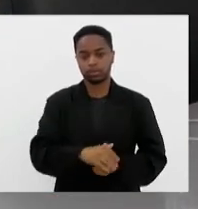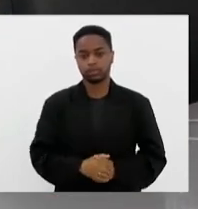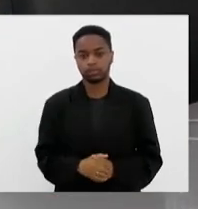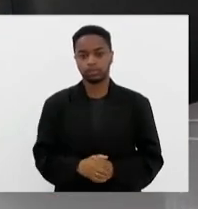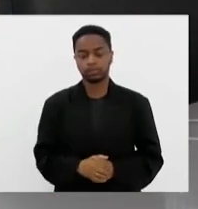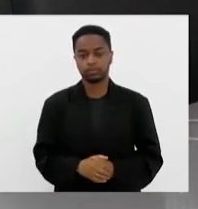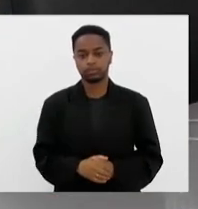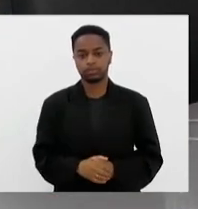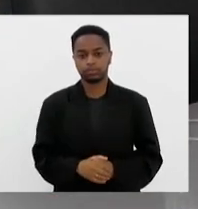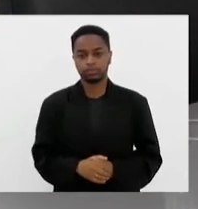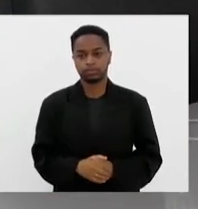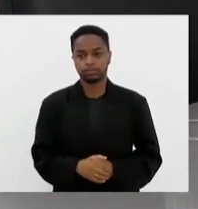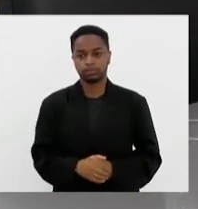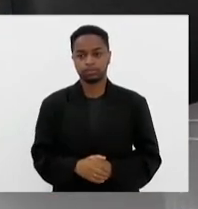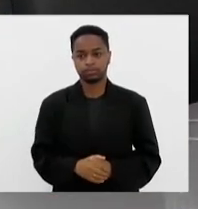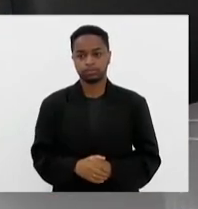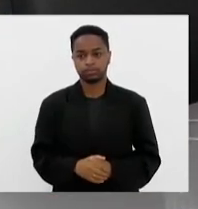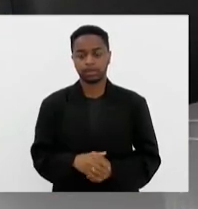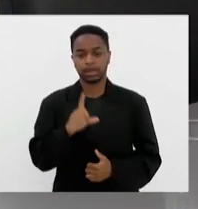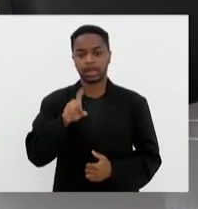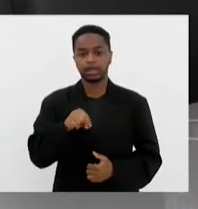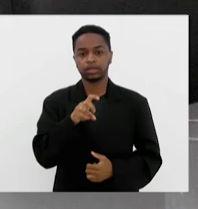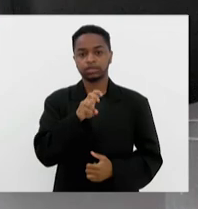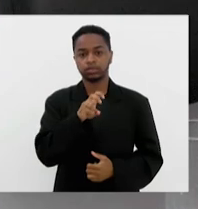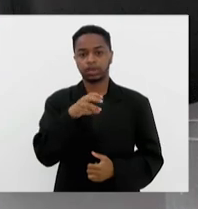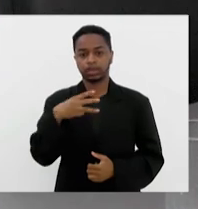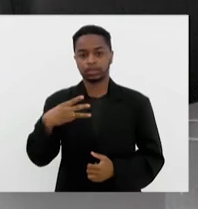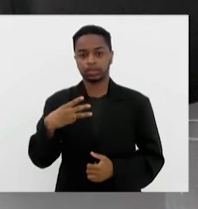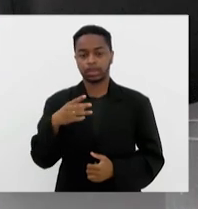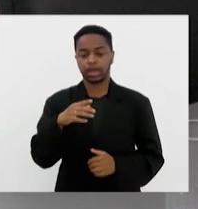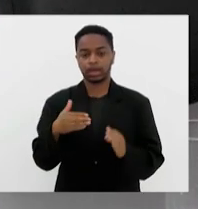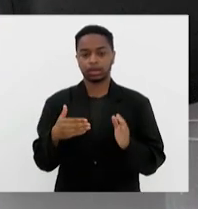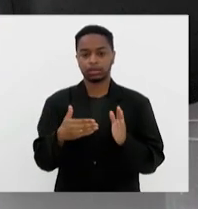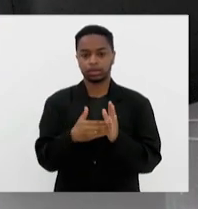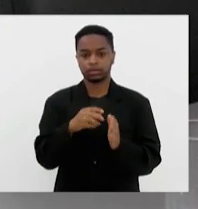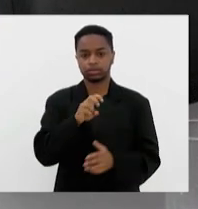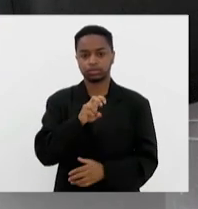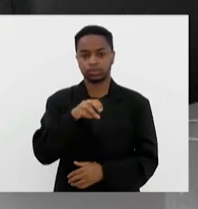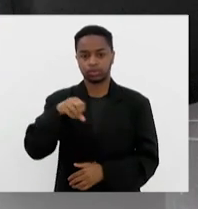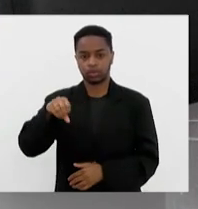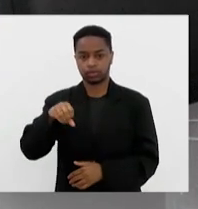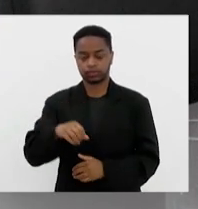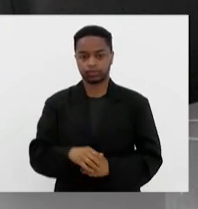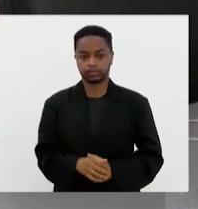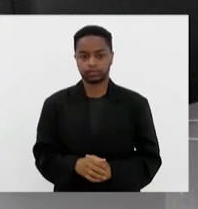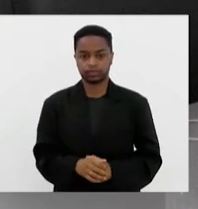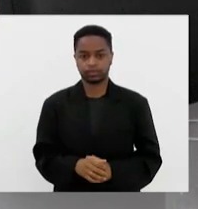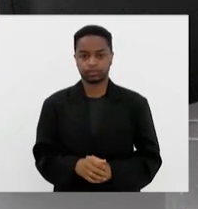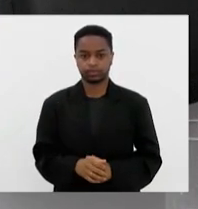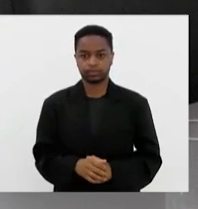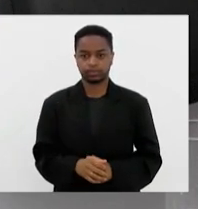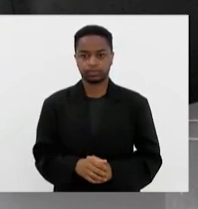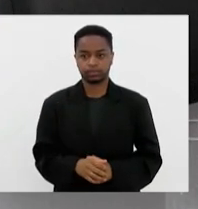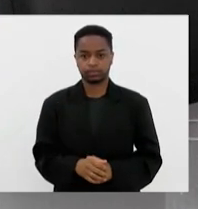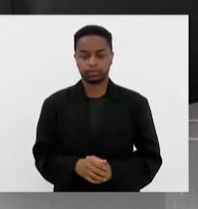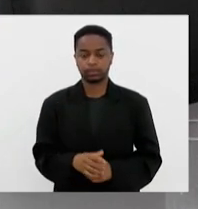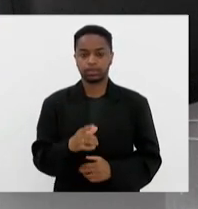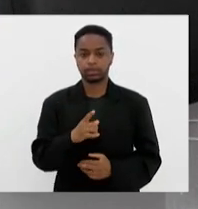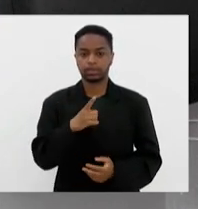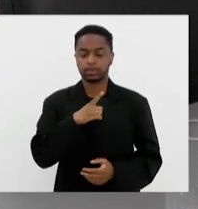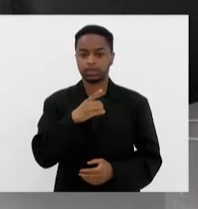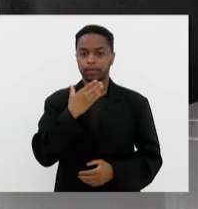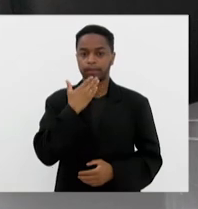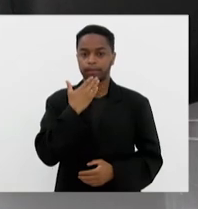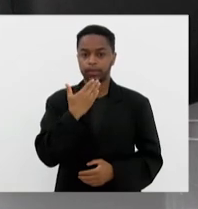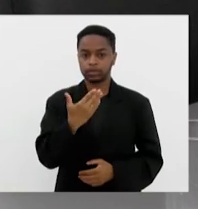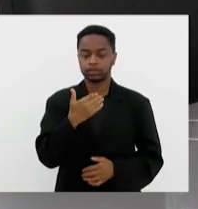verdade, o bloco é do 53 ao 59 da pauta. A pedido de vista